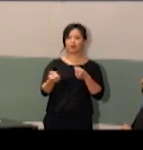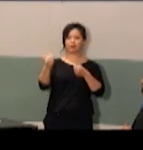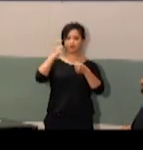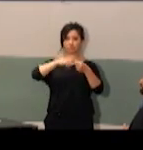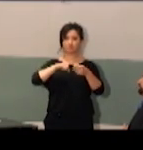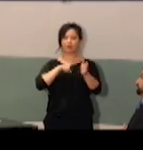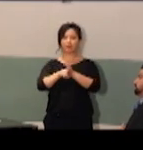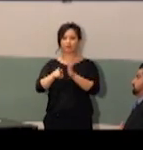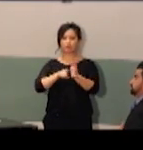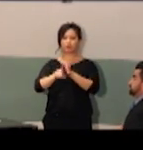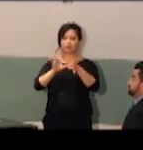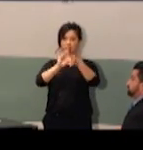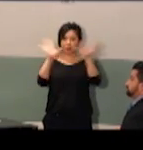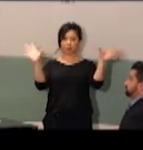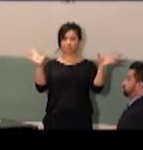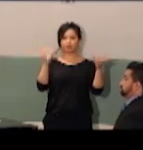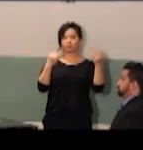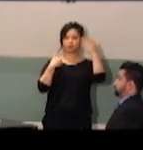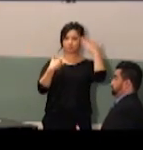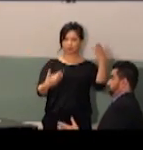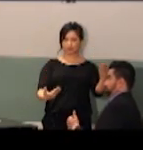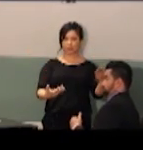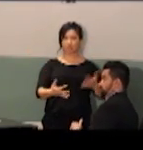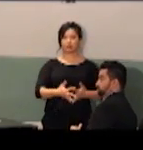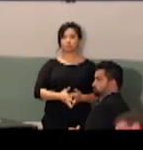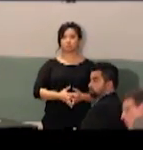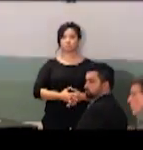Muito obrigada, senhoras e senhores.